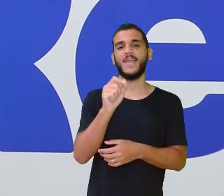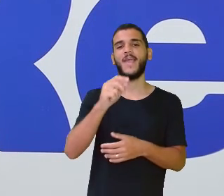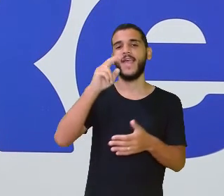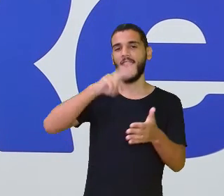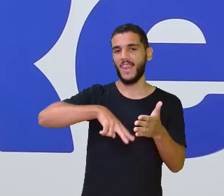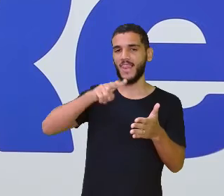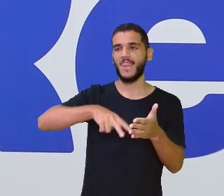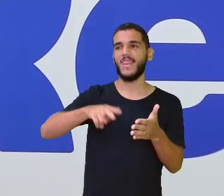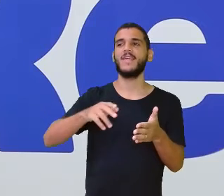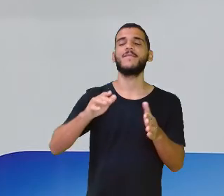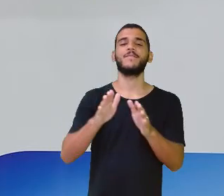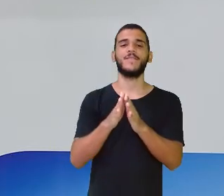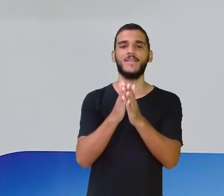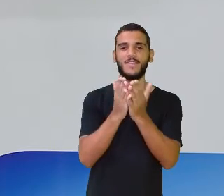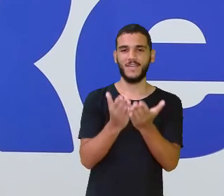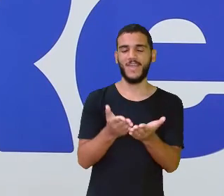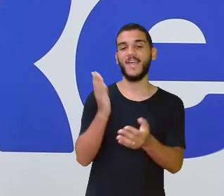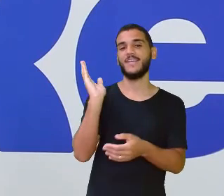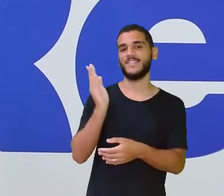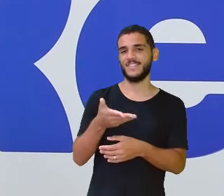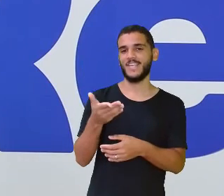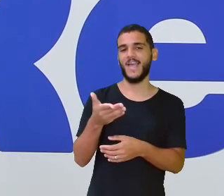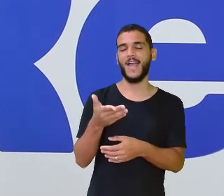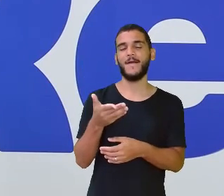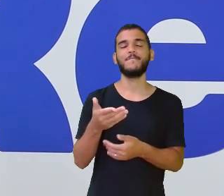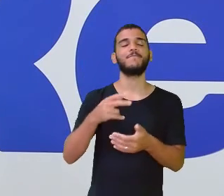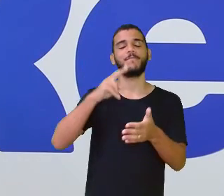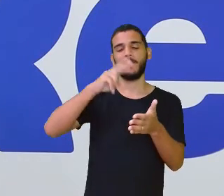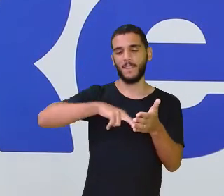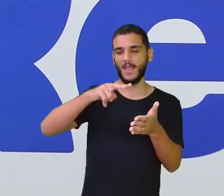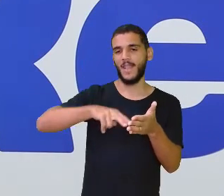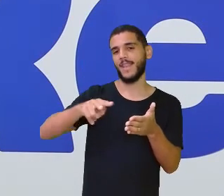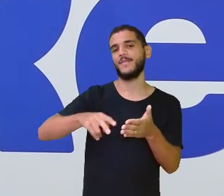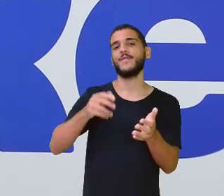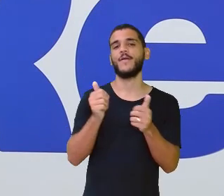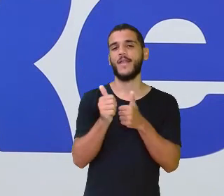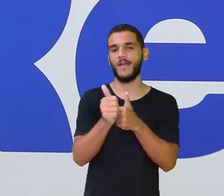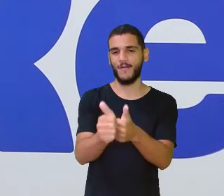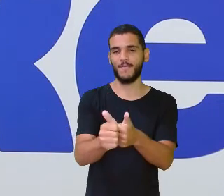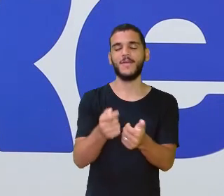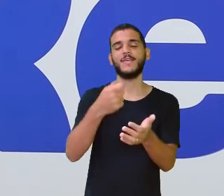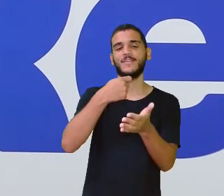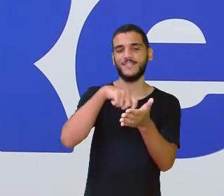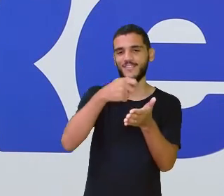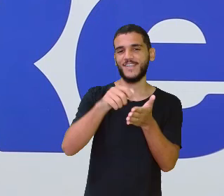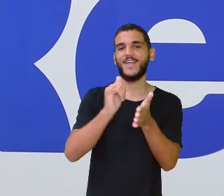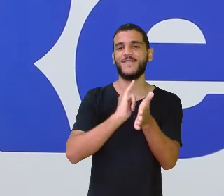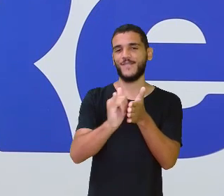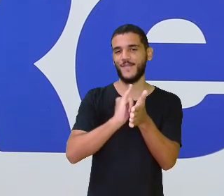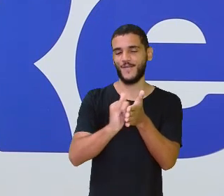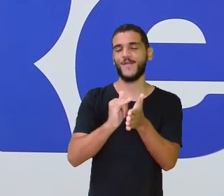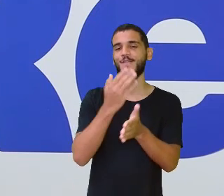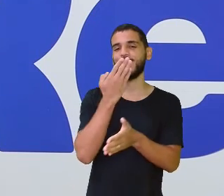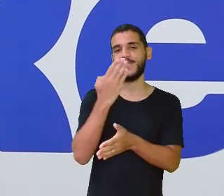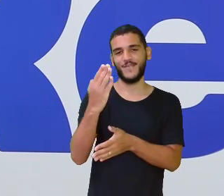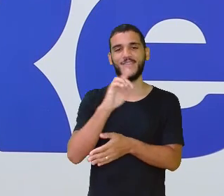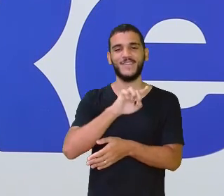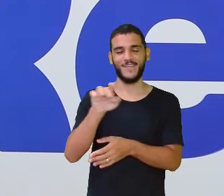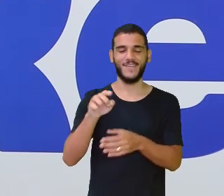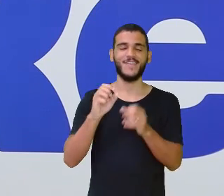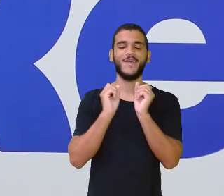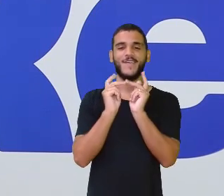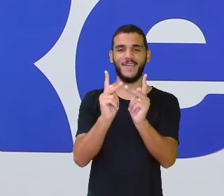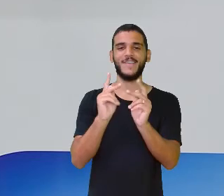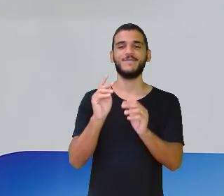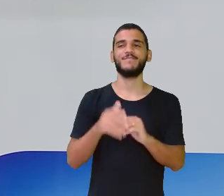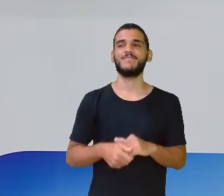o livro. Maravilha! Já pega esse embalo da leitura e reescreve um conto de sua preferência, tá bom?